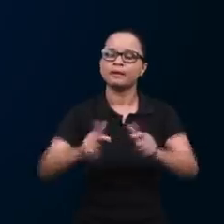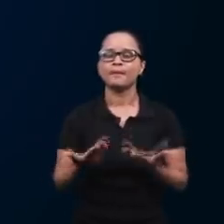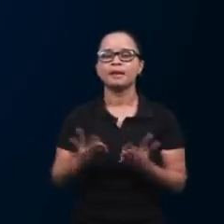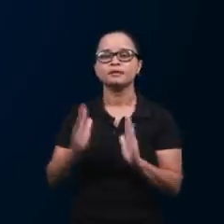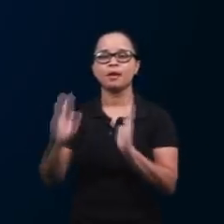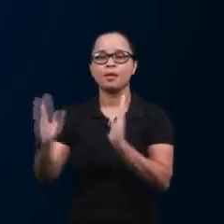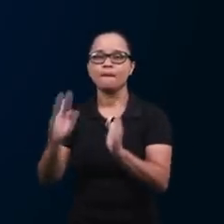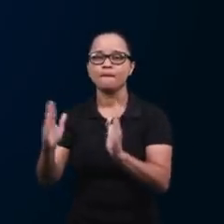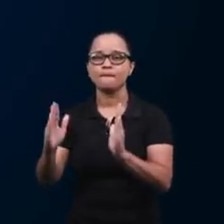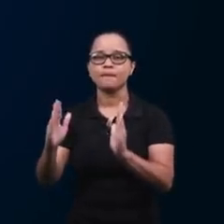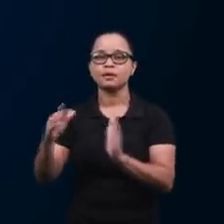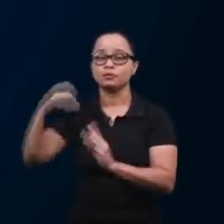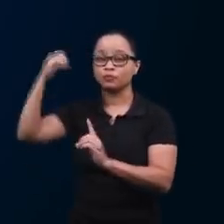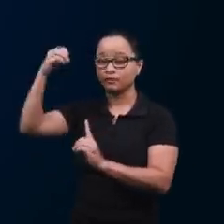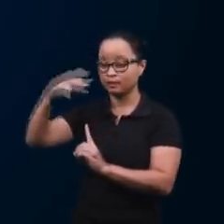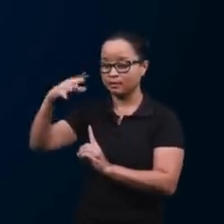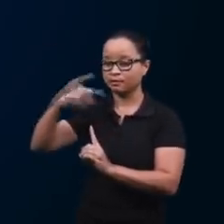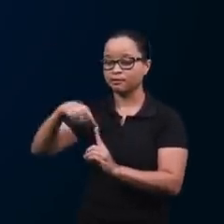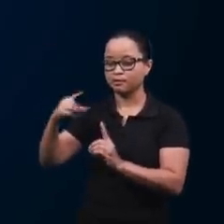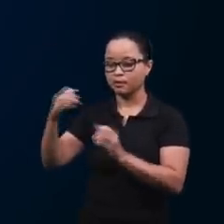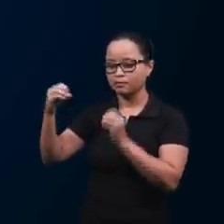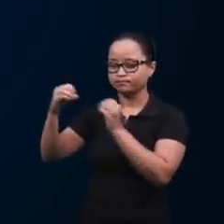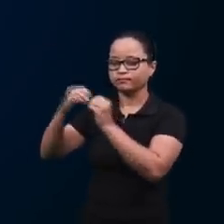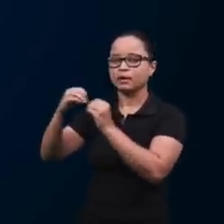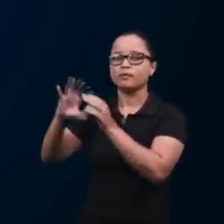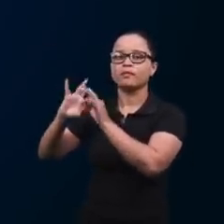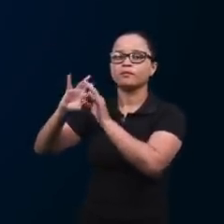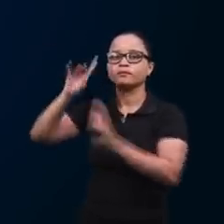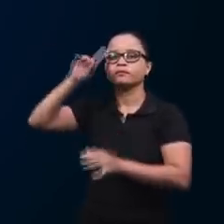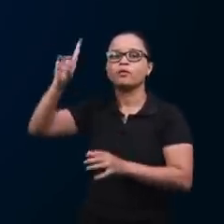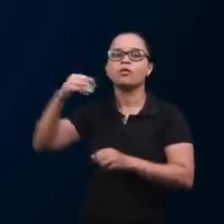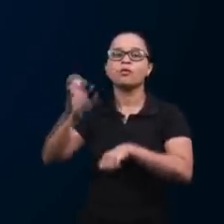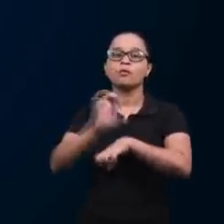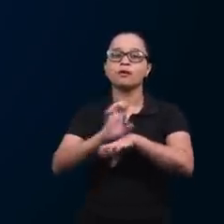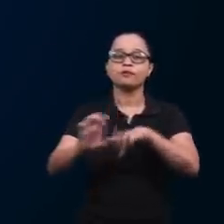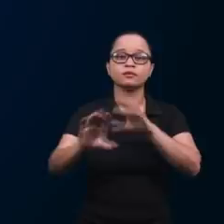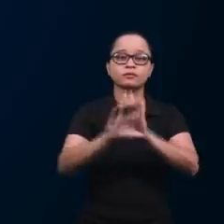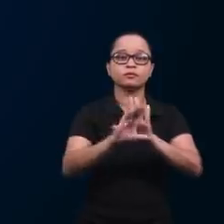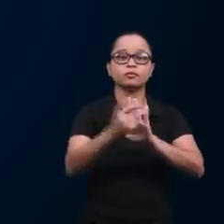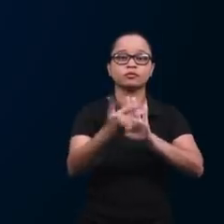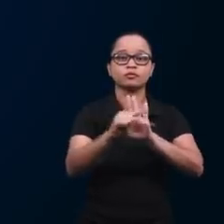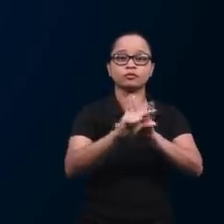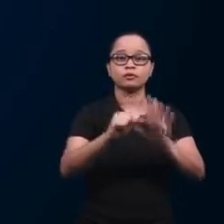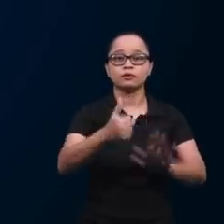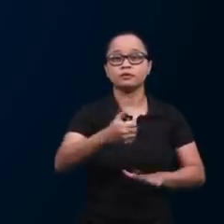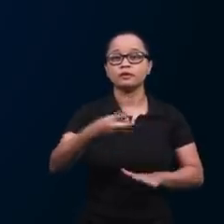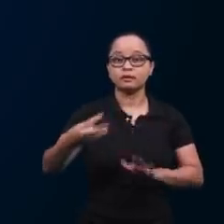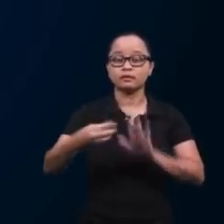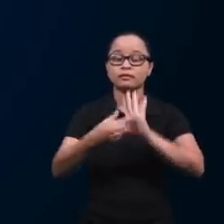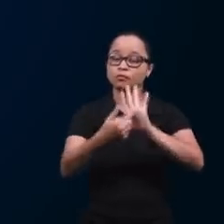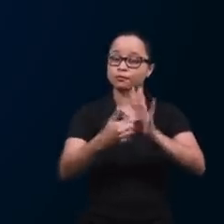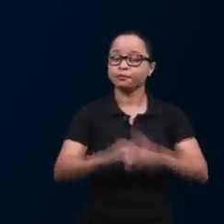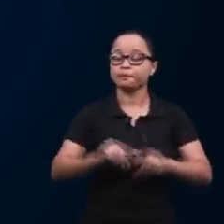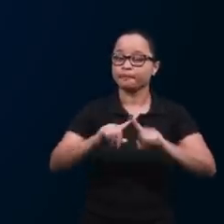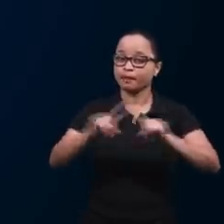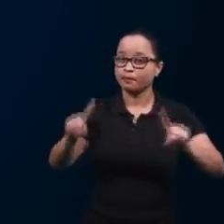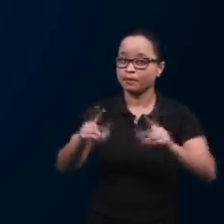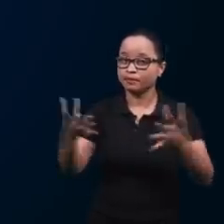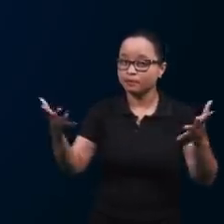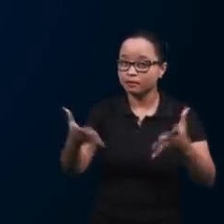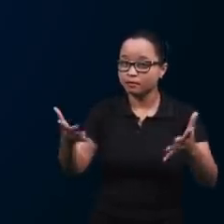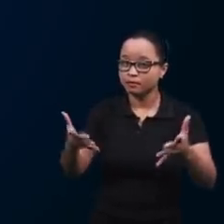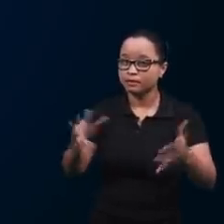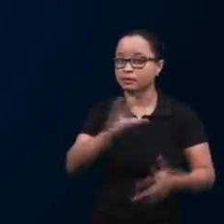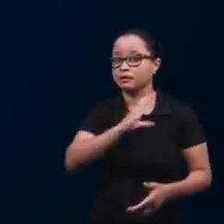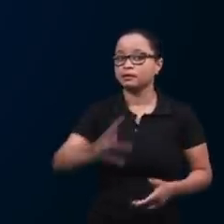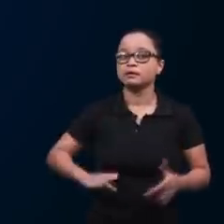período da Graça podemos estar mais perto de Deus conforme Efésios Capítulo 2 verso 13 que disse mas